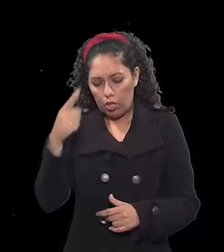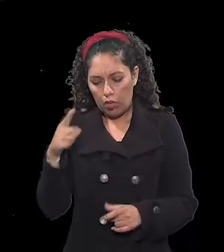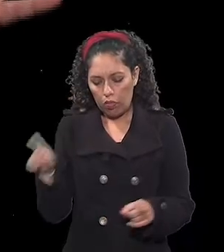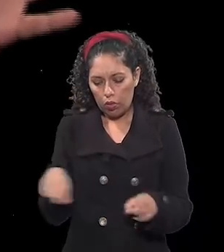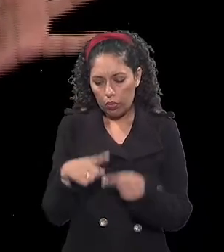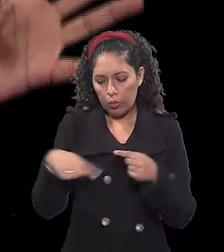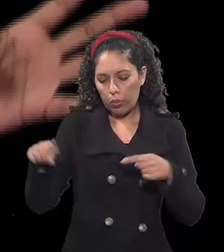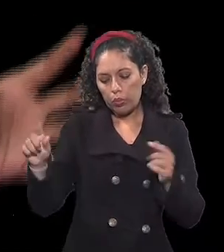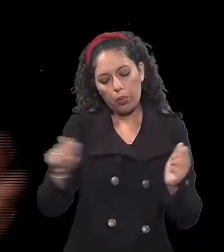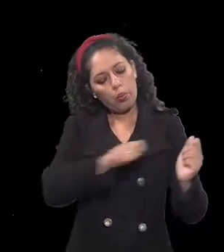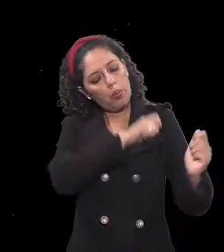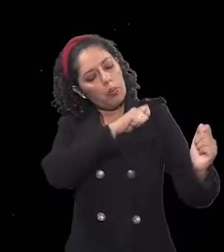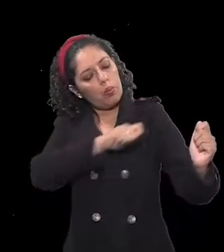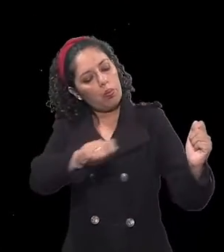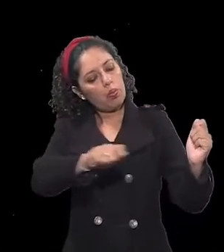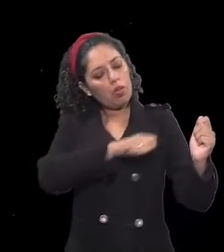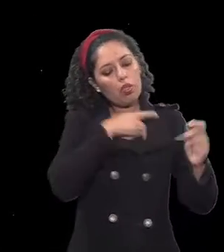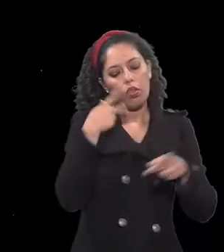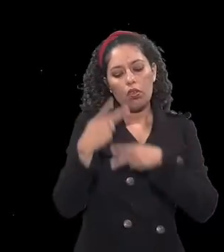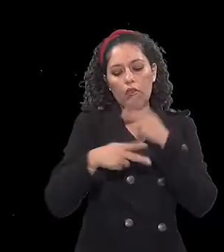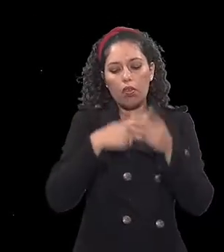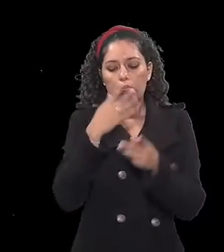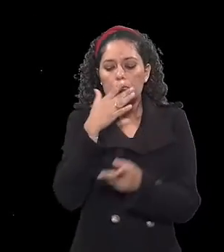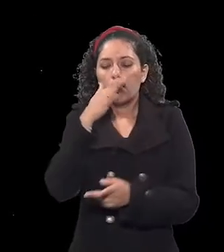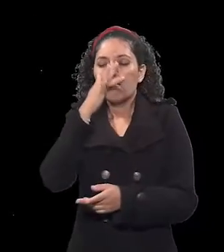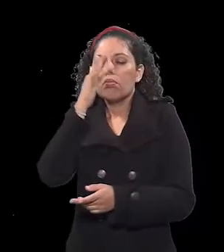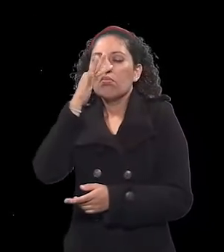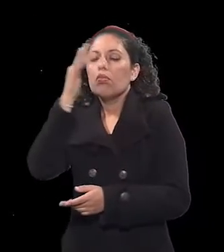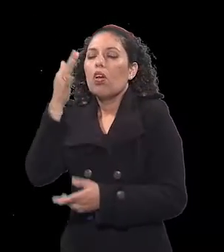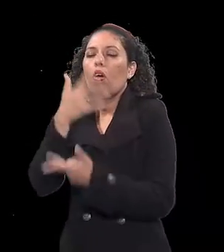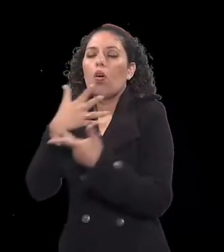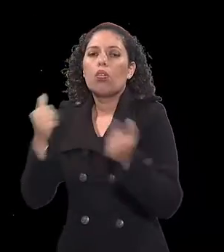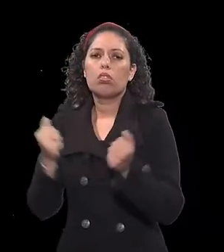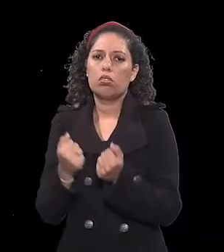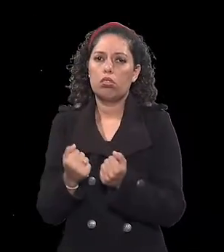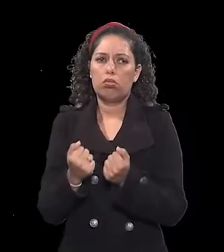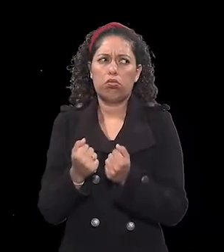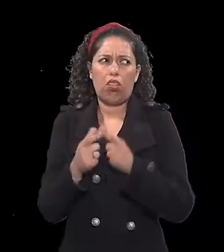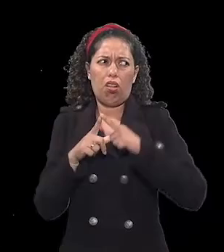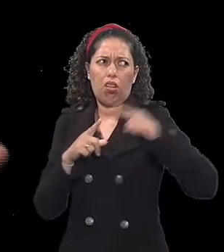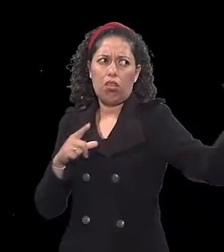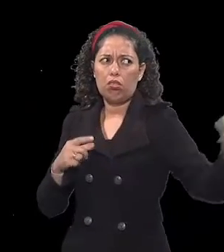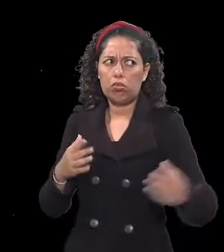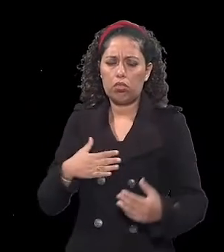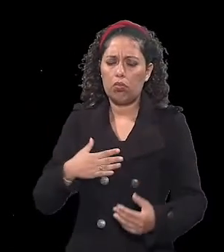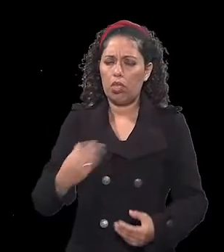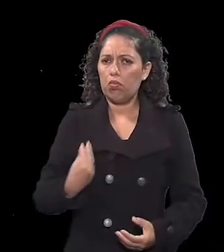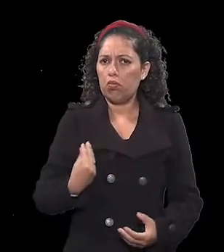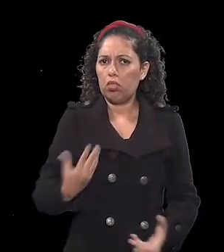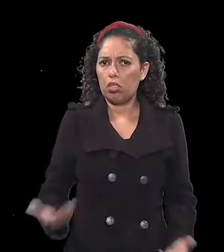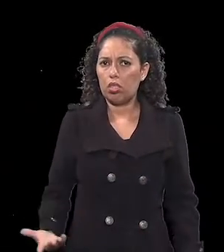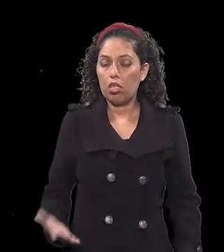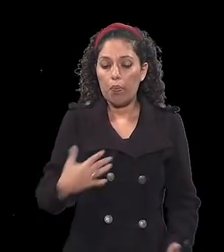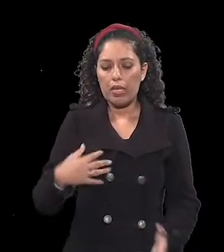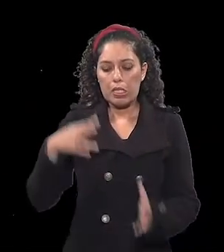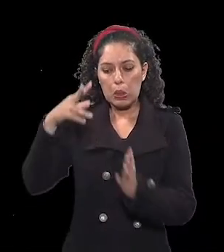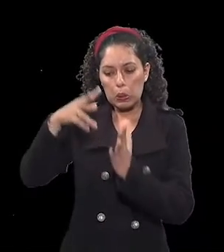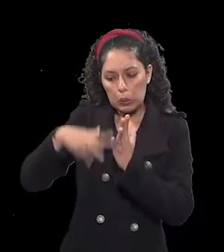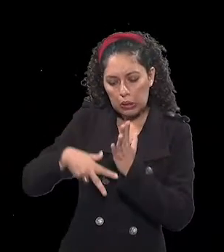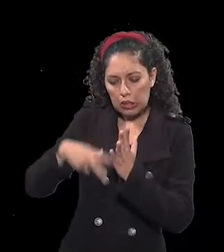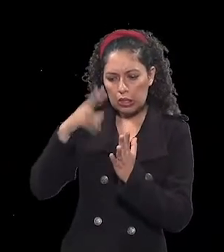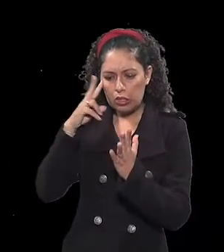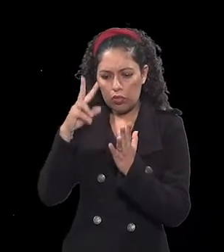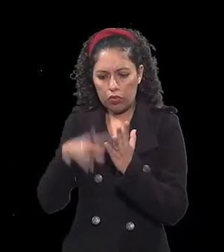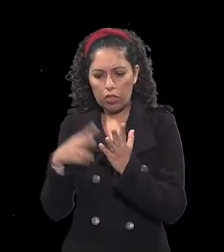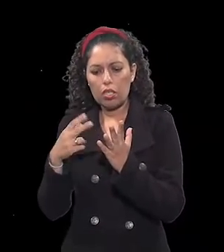música clássica no fundo, falar sobre o perfume das rosas, algo distante à minha realidade. E quando eu ouço a poesia de Maca, né, que ele bate muito na